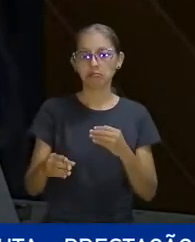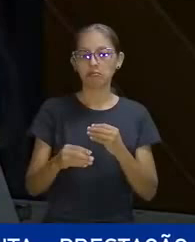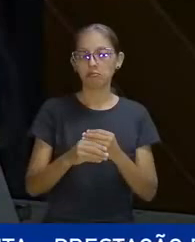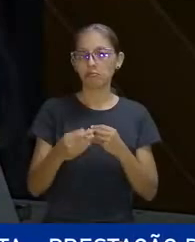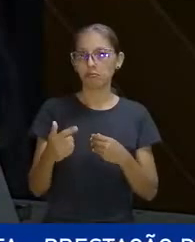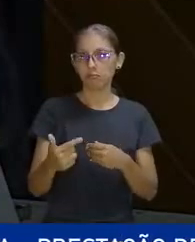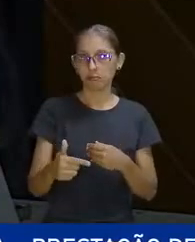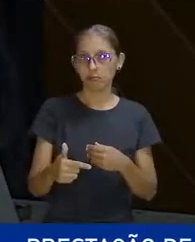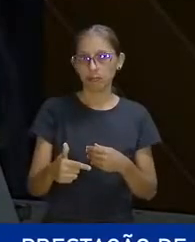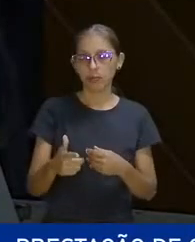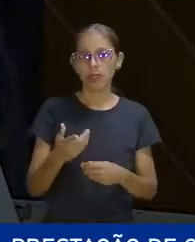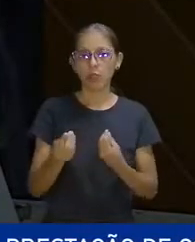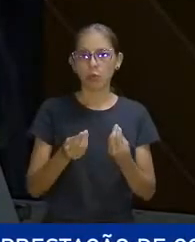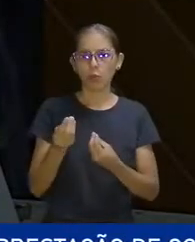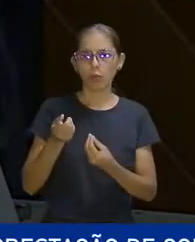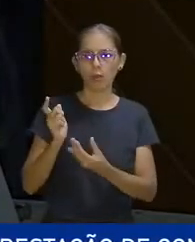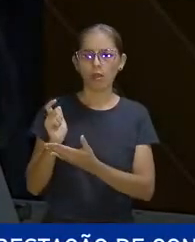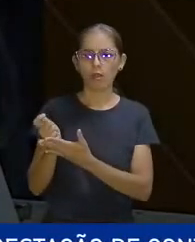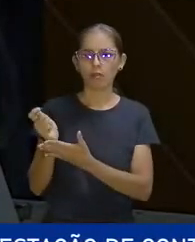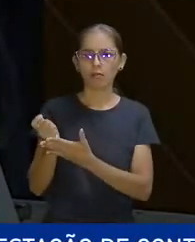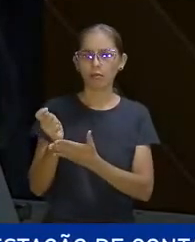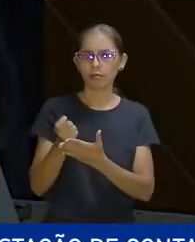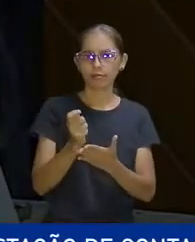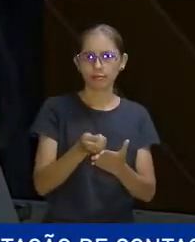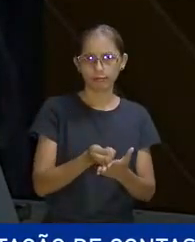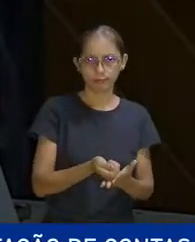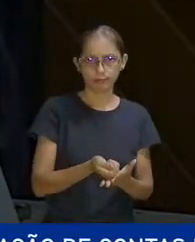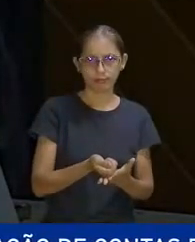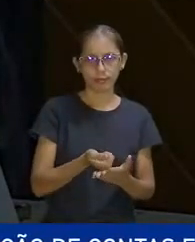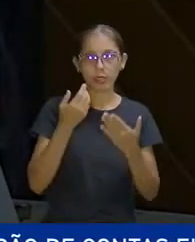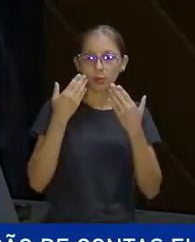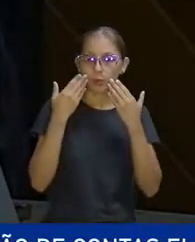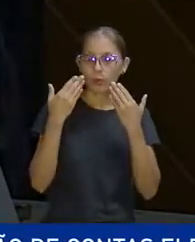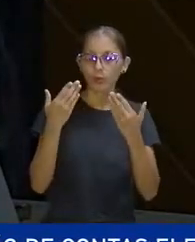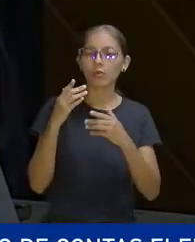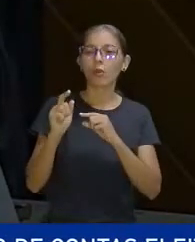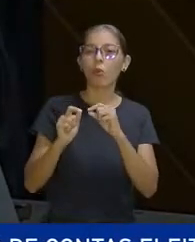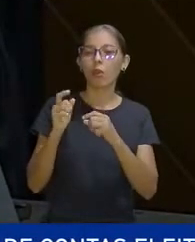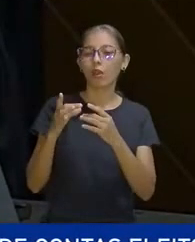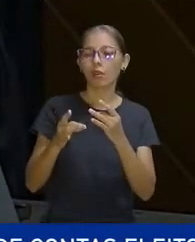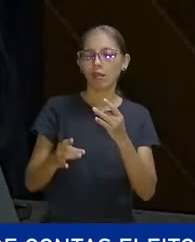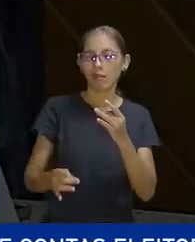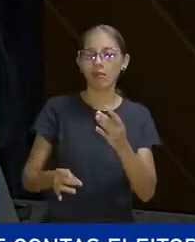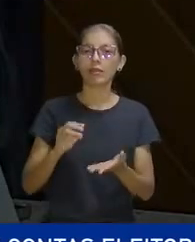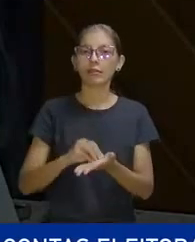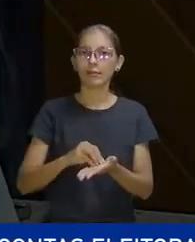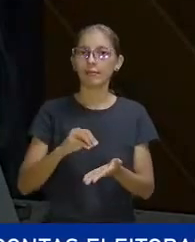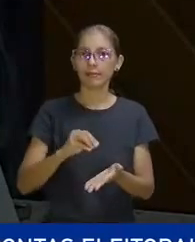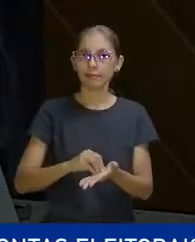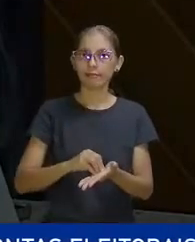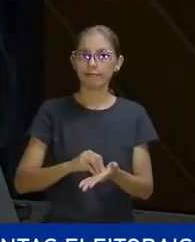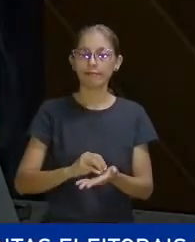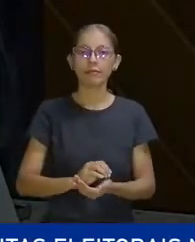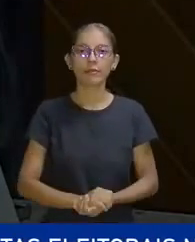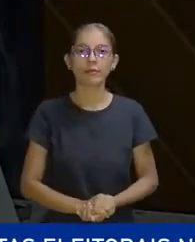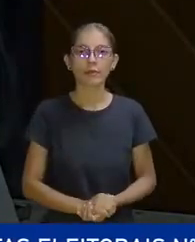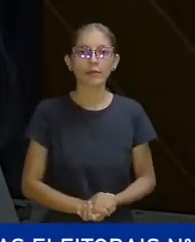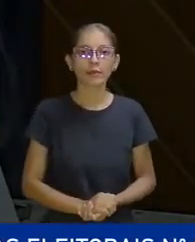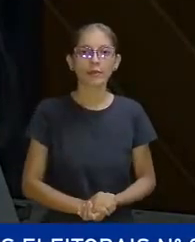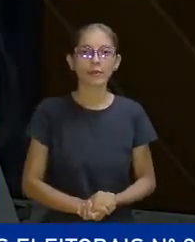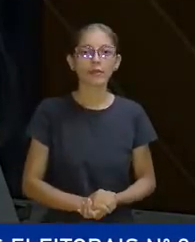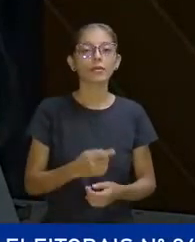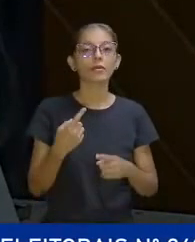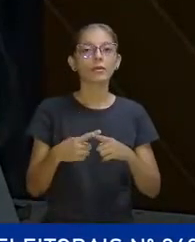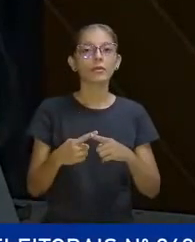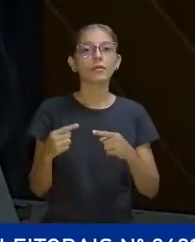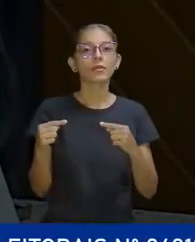garanta a legalidade dos gastos efetuados com recursos do Fundo Especial de Financiamento de Campanha. Essa matéria já vem sendo